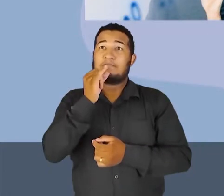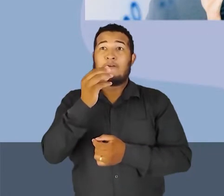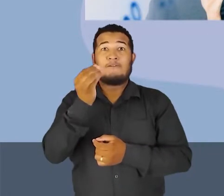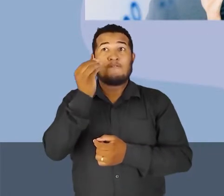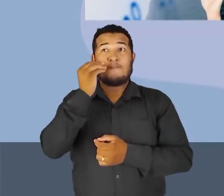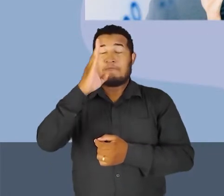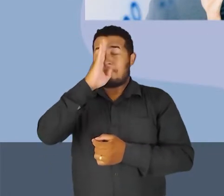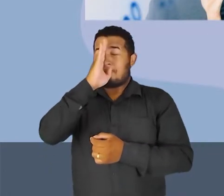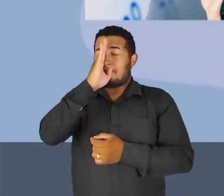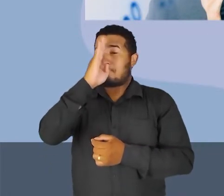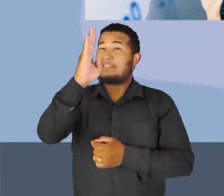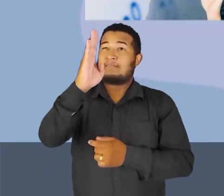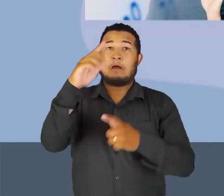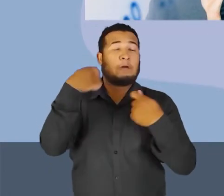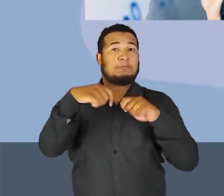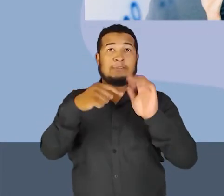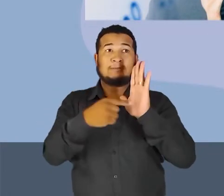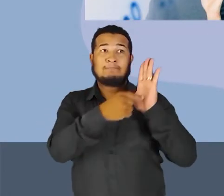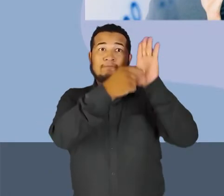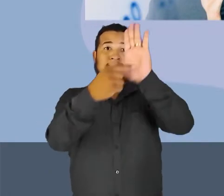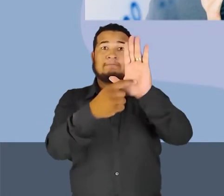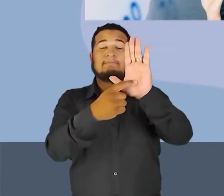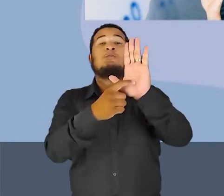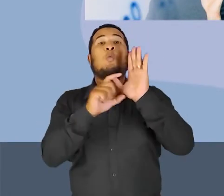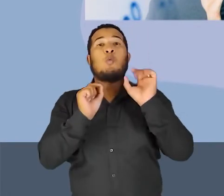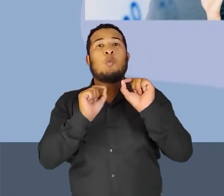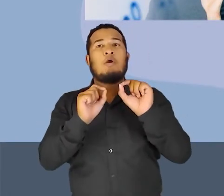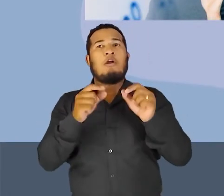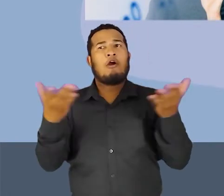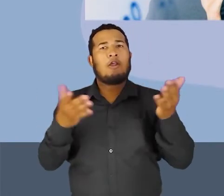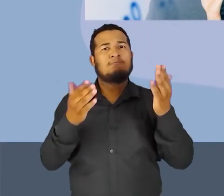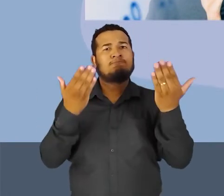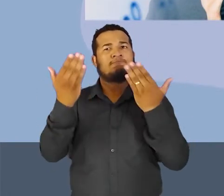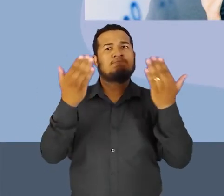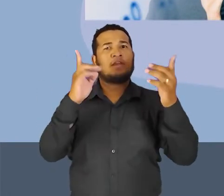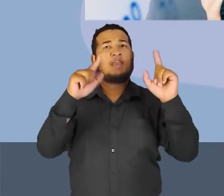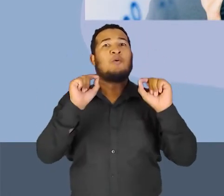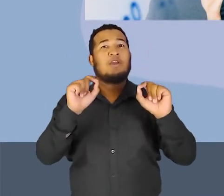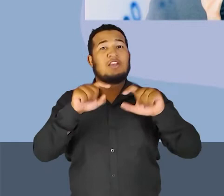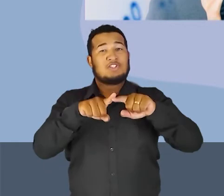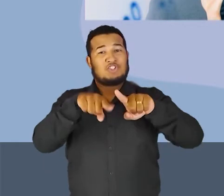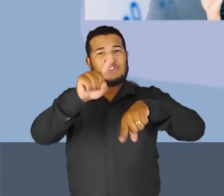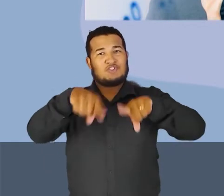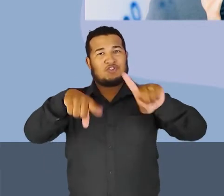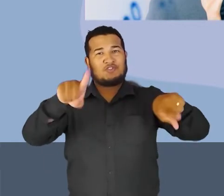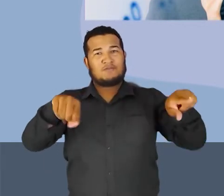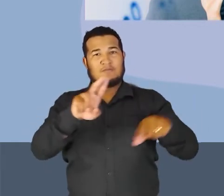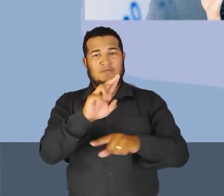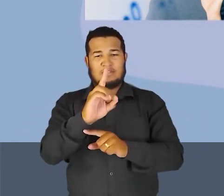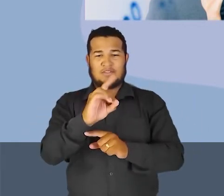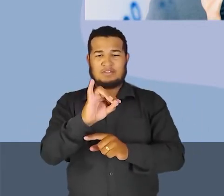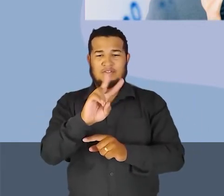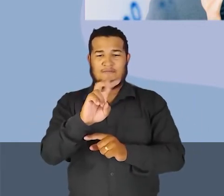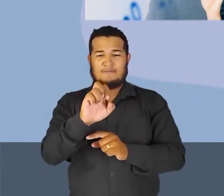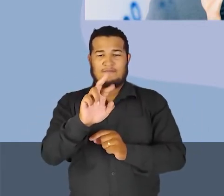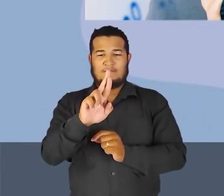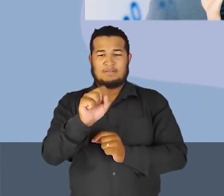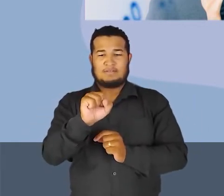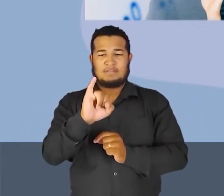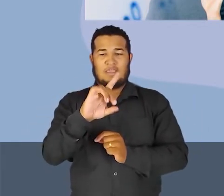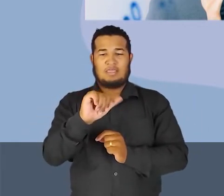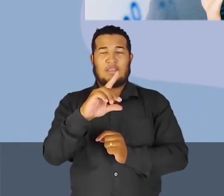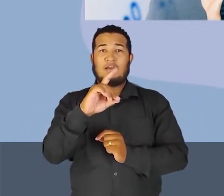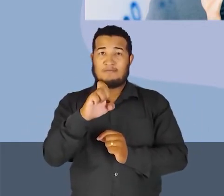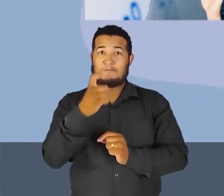palavra principal que deve estar em evidência nessa nossa análise é a diversidade. Olha essa imagem que eu coloquei